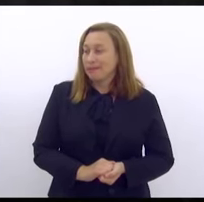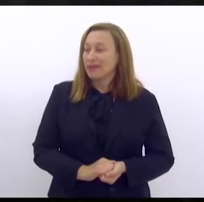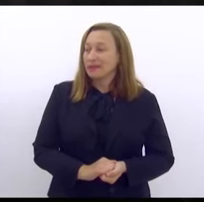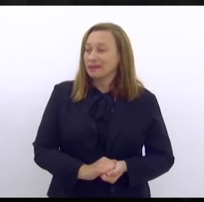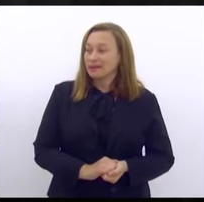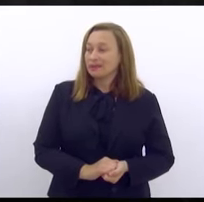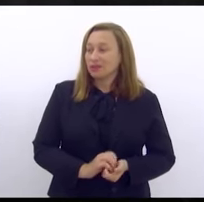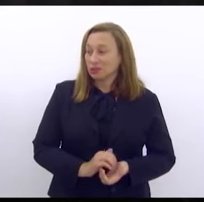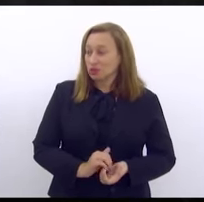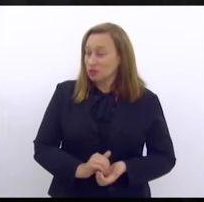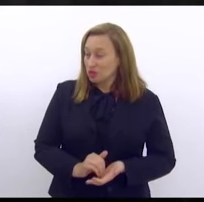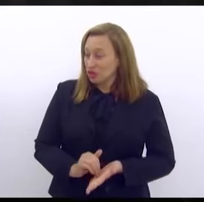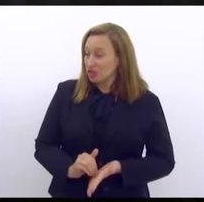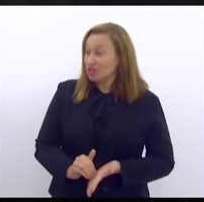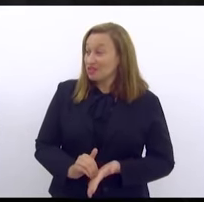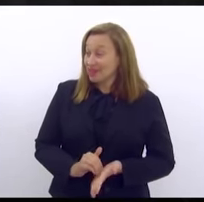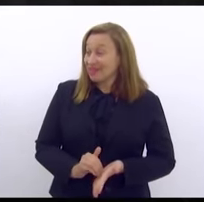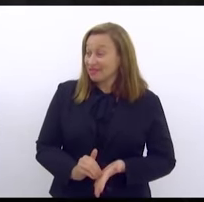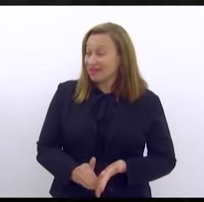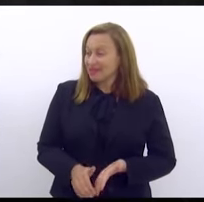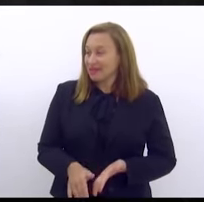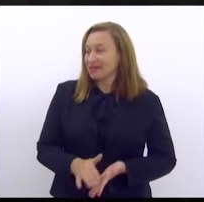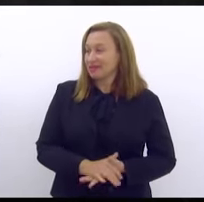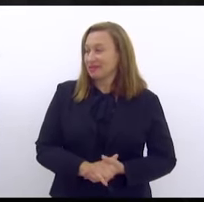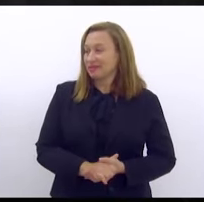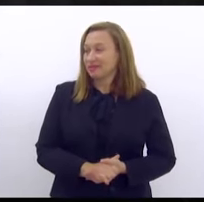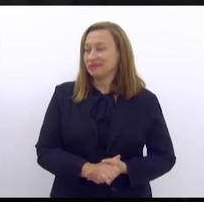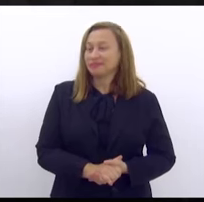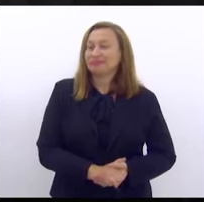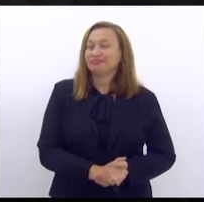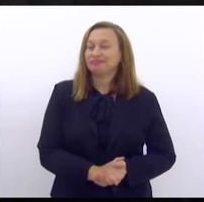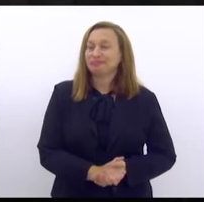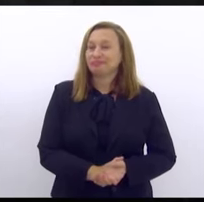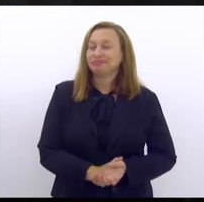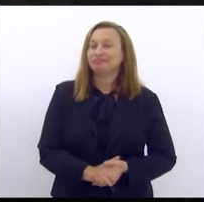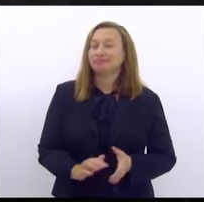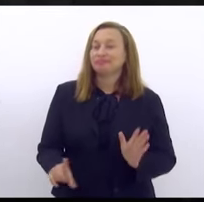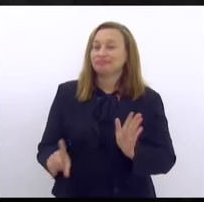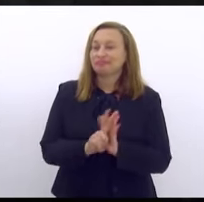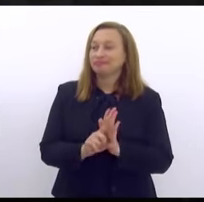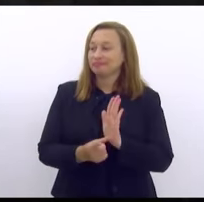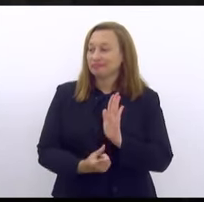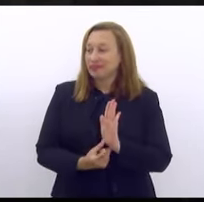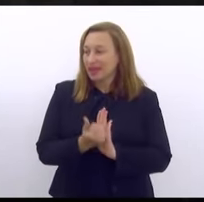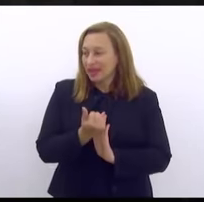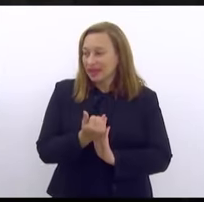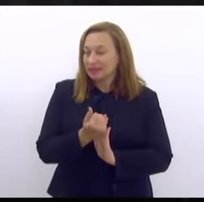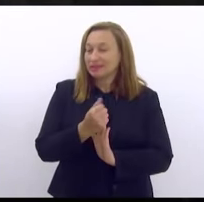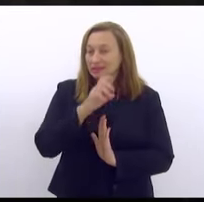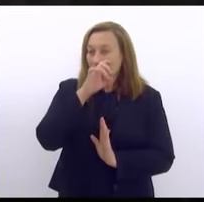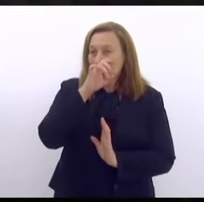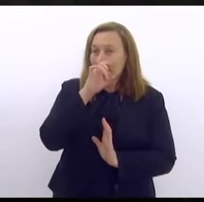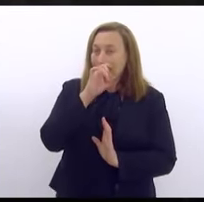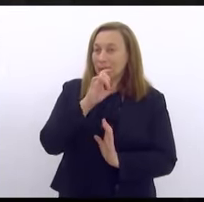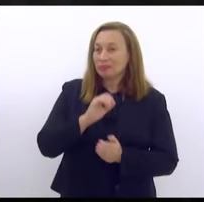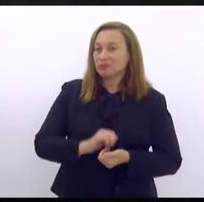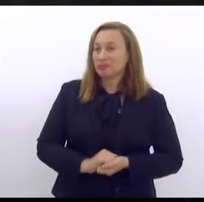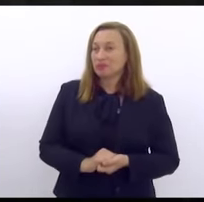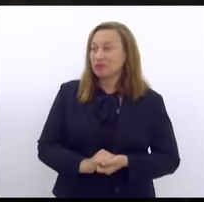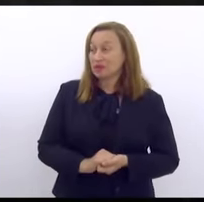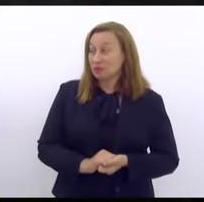se dá todos os novos procedimentos da lei orçamentária. Vamos começar pelo